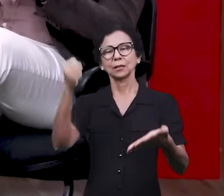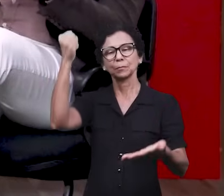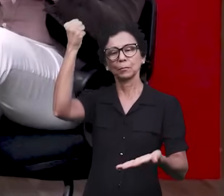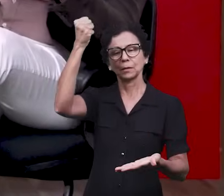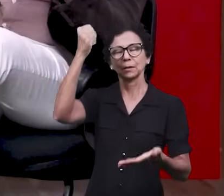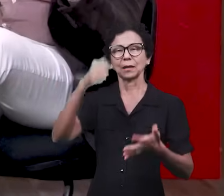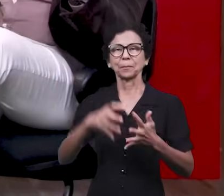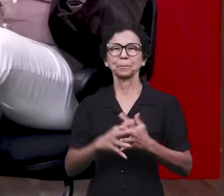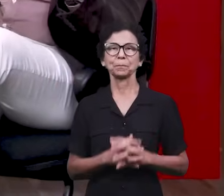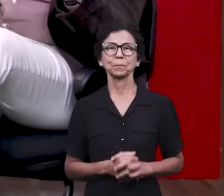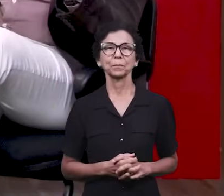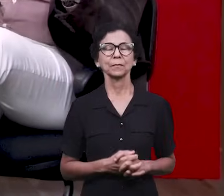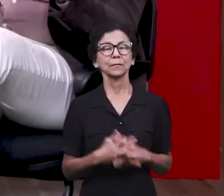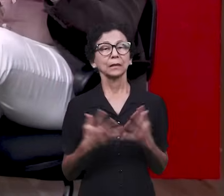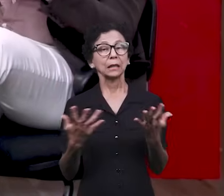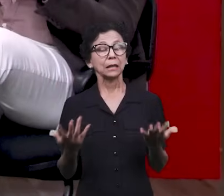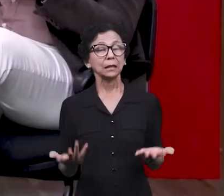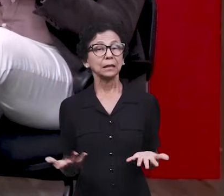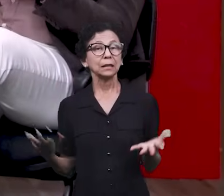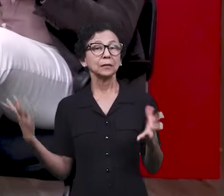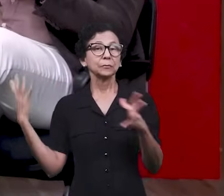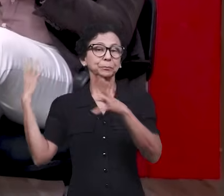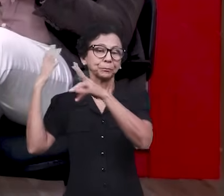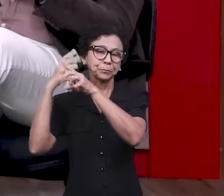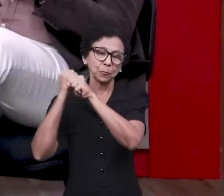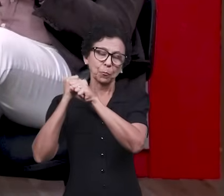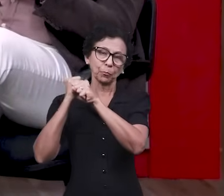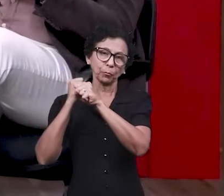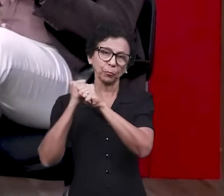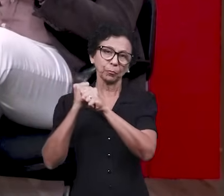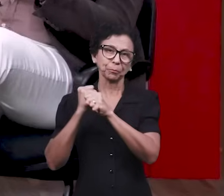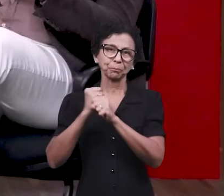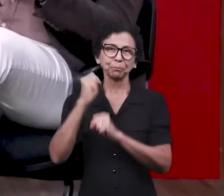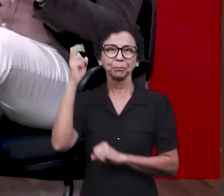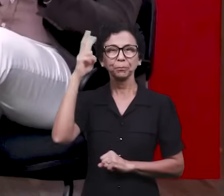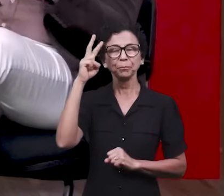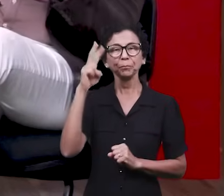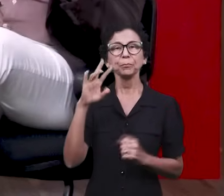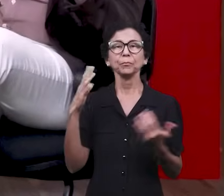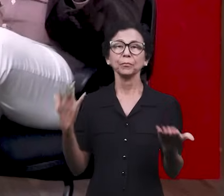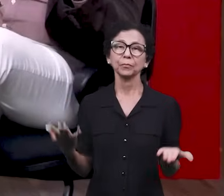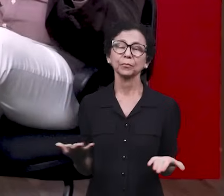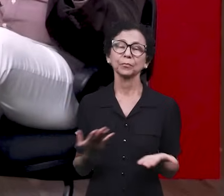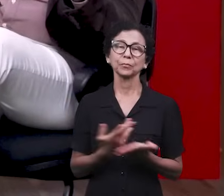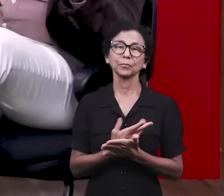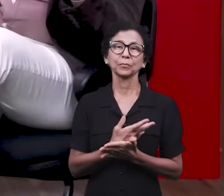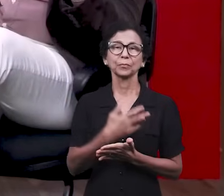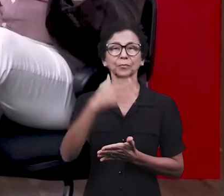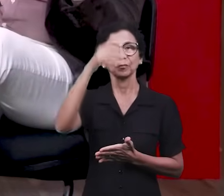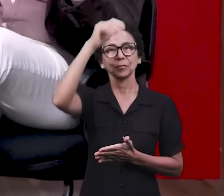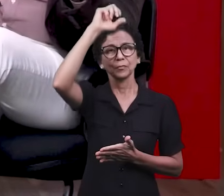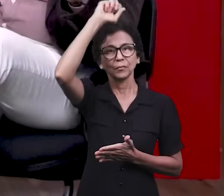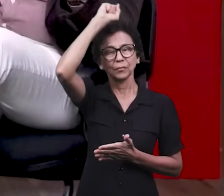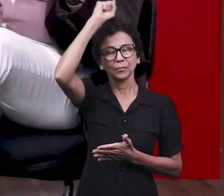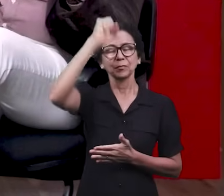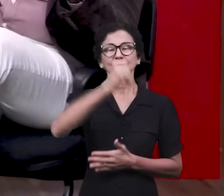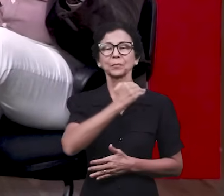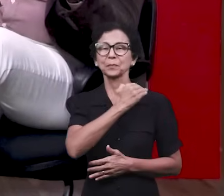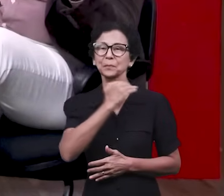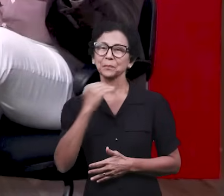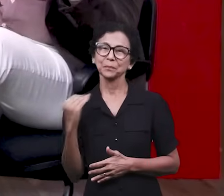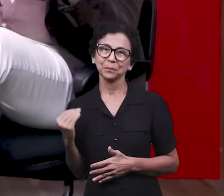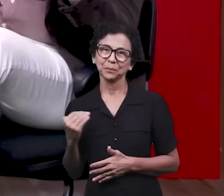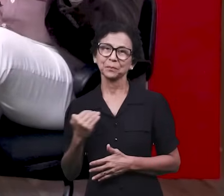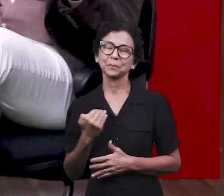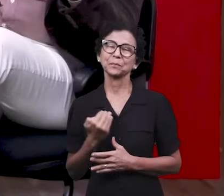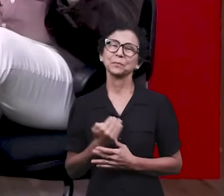dessa história, a morte de Sara. Então, mesmo após a morte de Sara, Abraão, ele ainda, né,